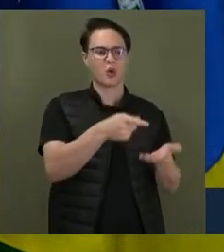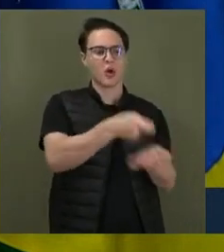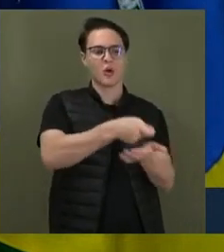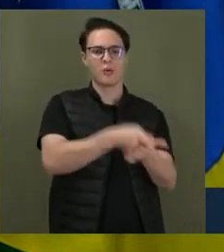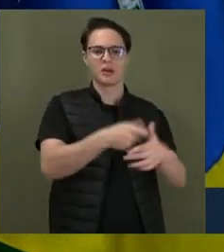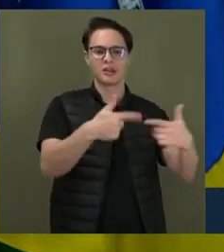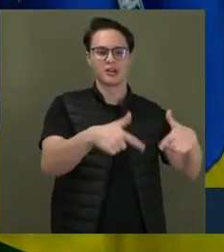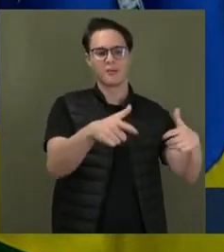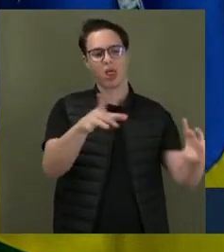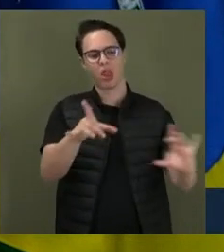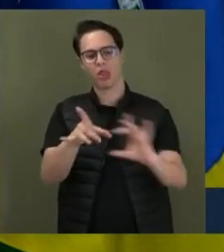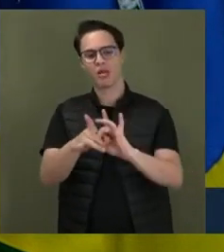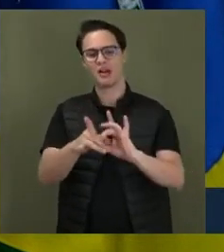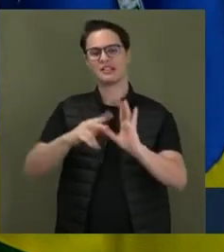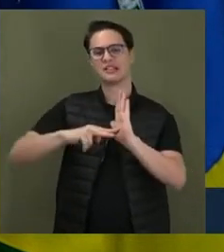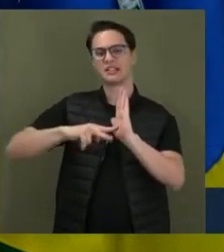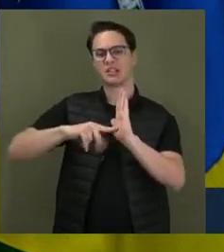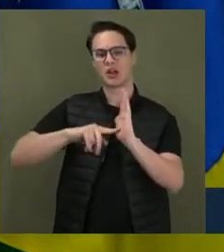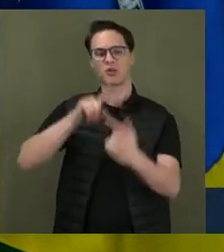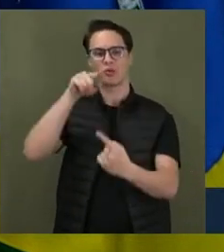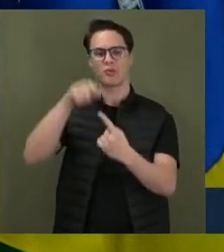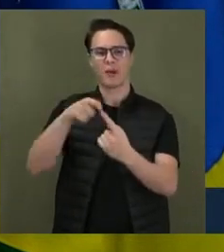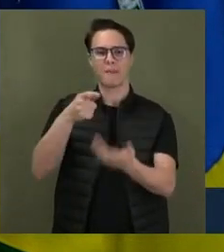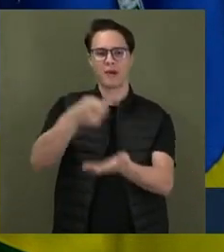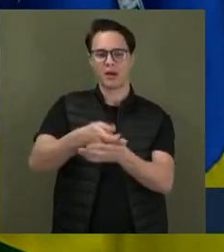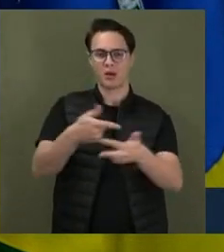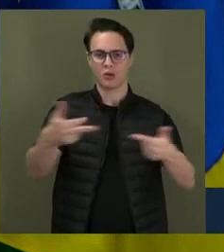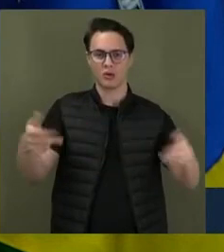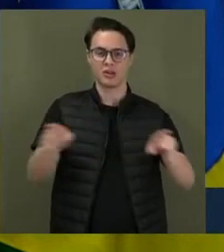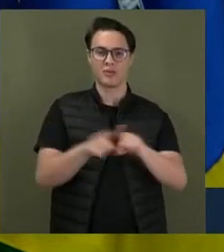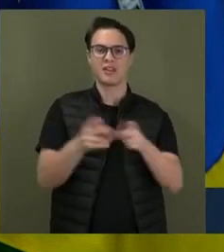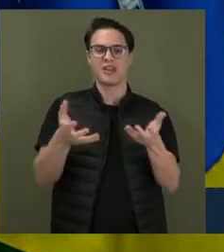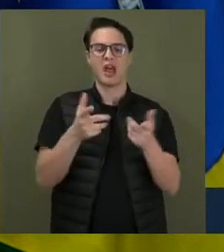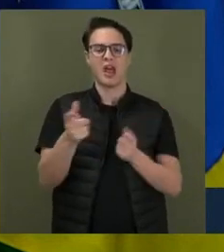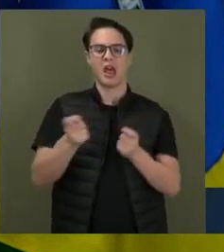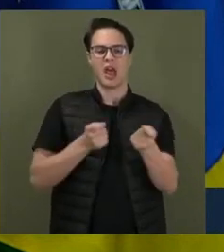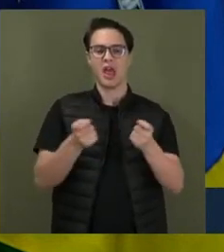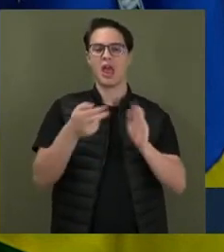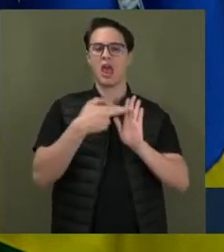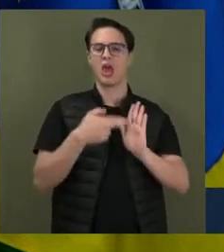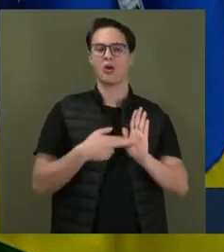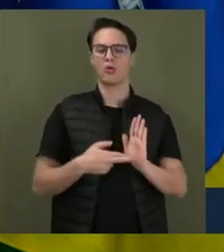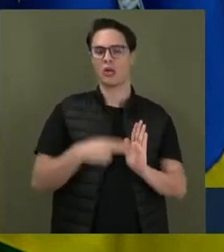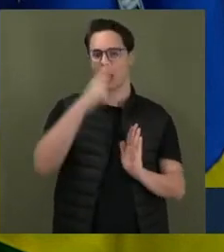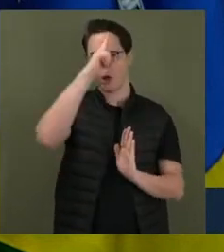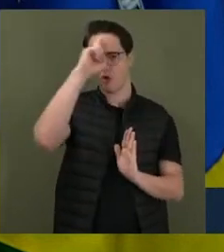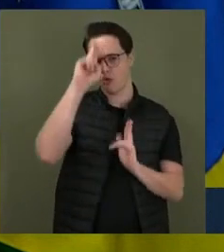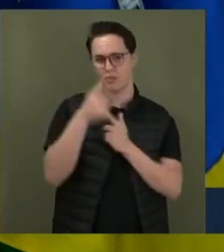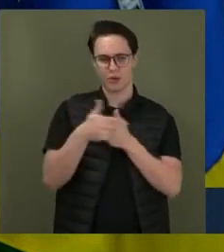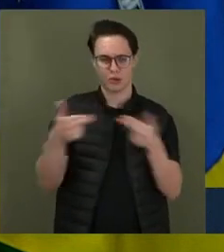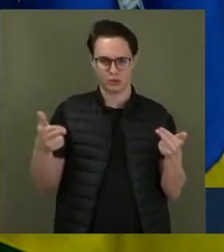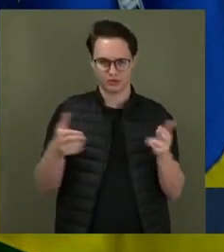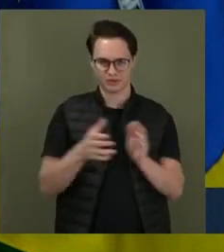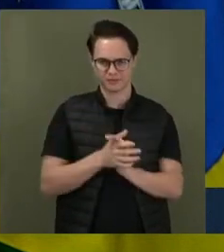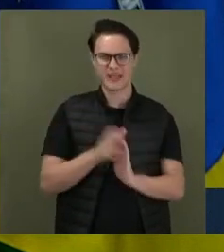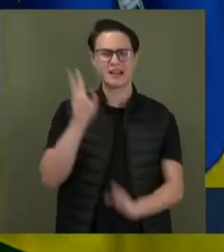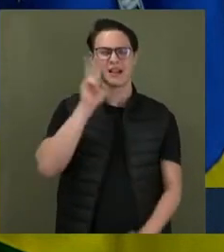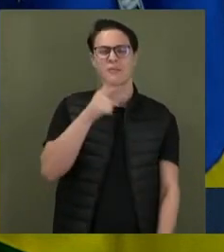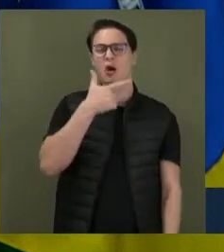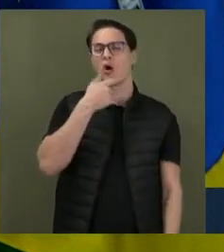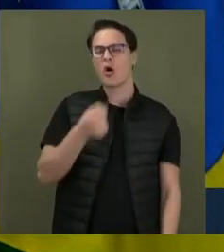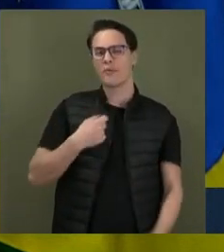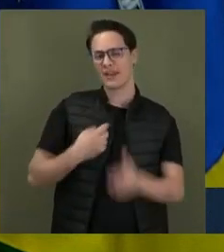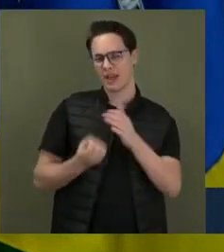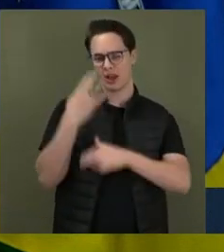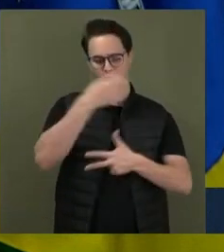tacanha regularizar os novos setores da economia, como os aplicativos. Montesquieu dizia que a injustiça que se faz a um é a ameaça que se